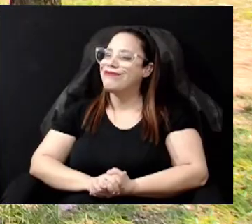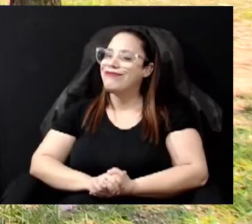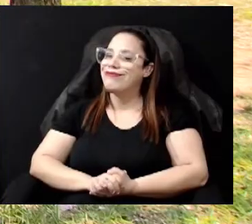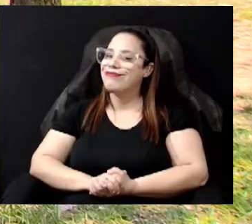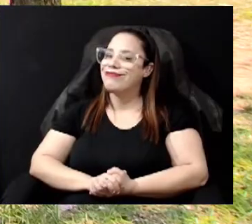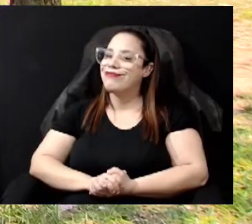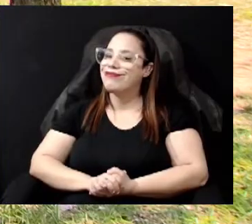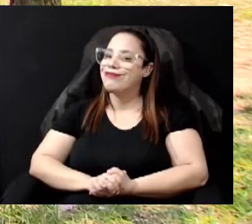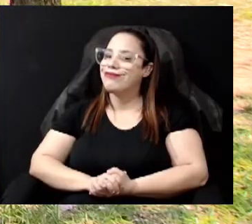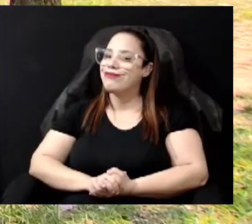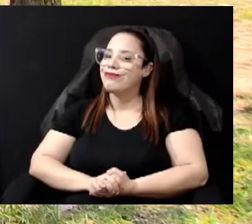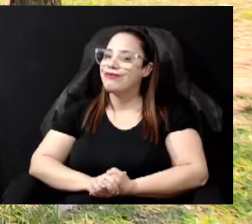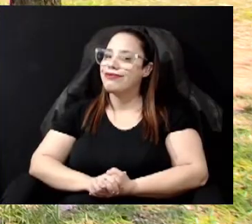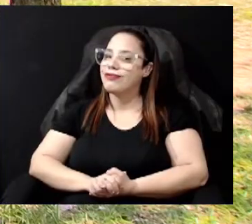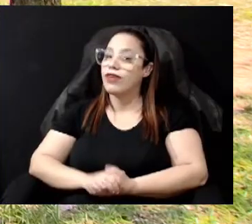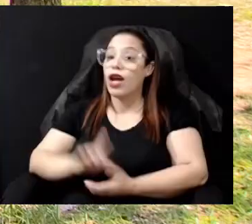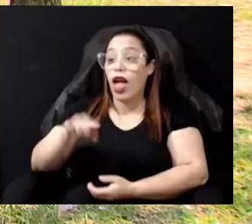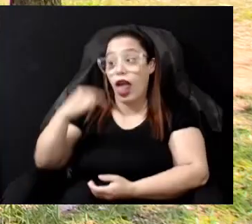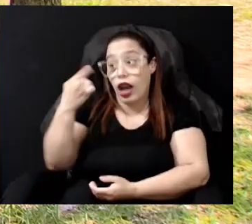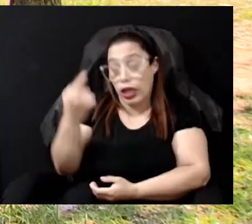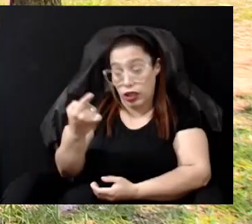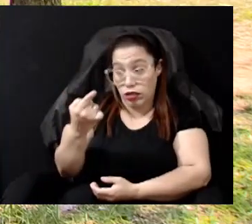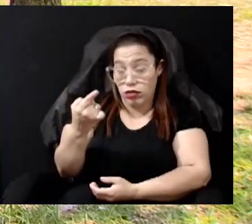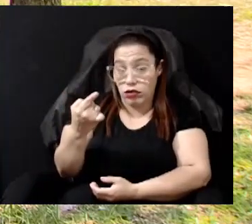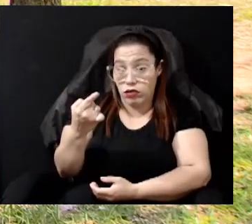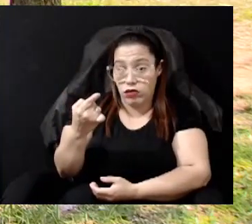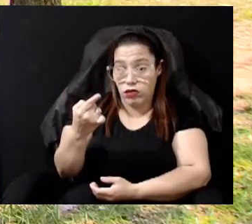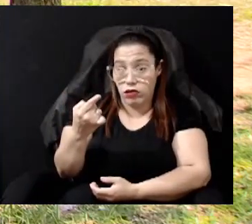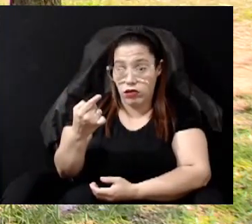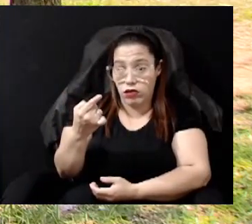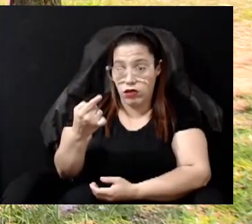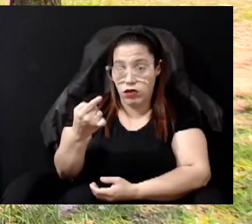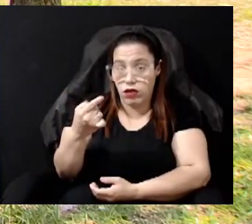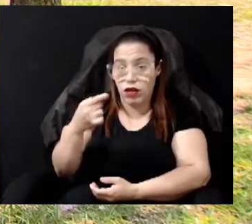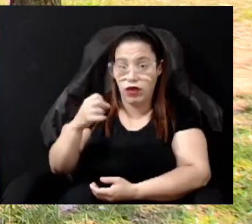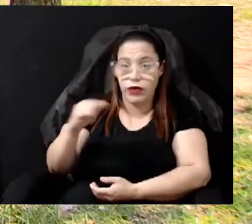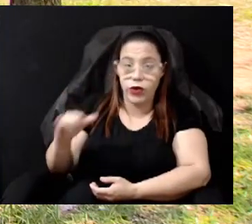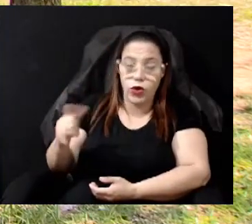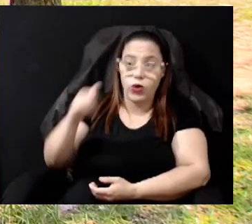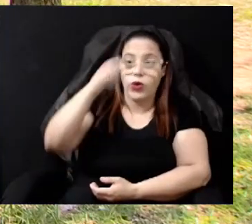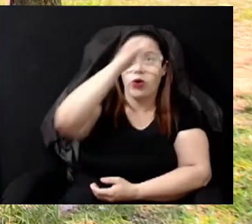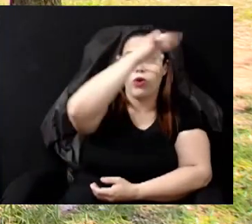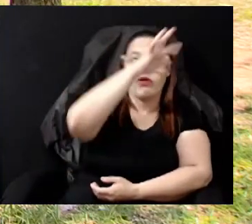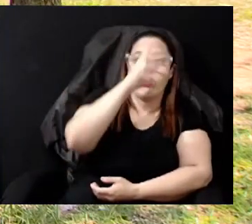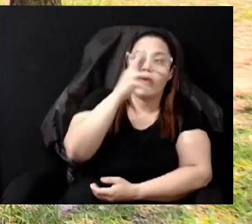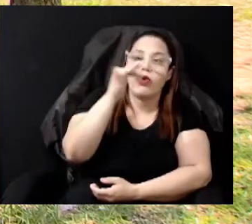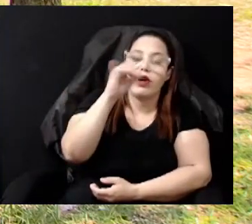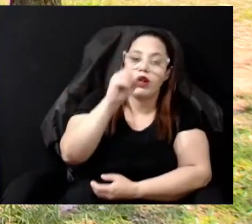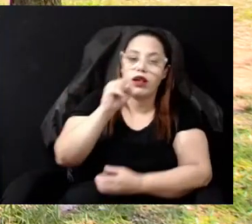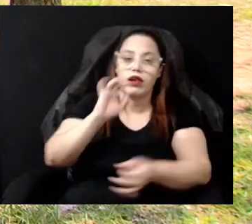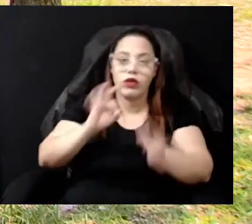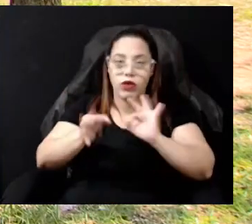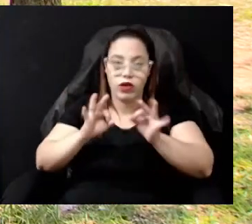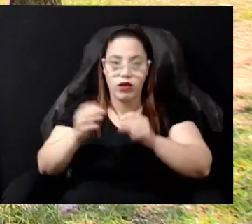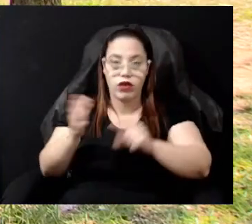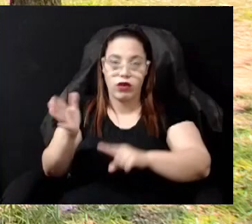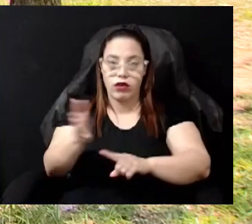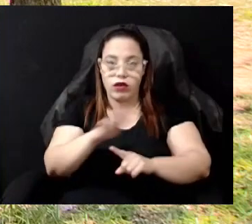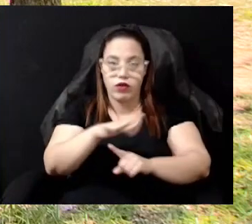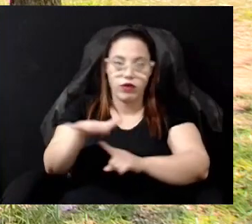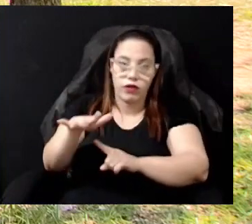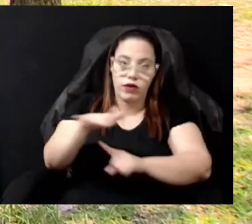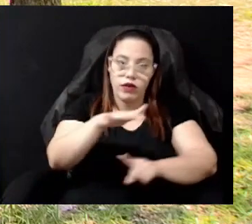Além disso, aqui no aeroporto em si, existe o trabalho de falcoaria, de controle ambiental, de, por exemplo, fauna sinantrópica, que